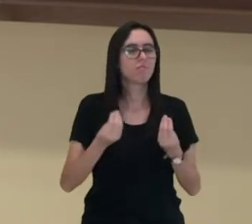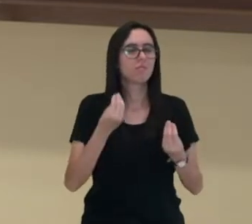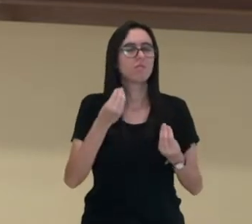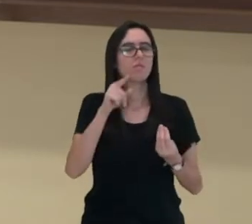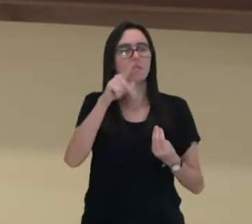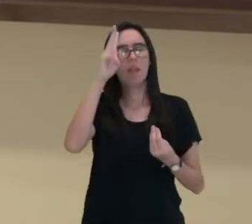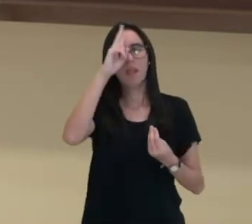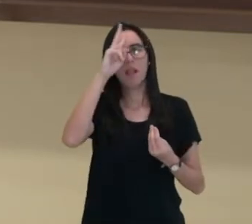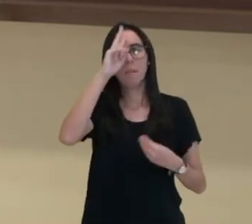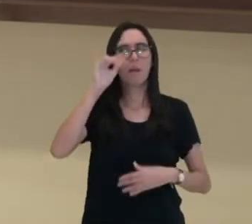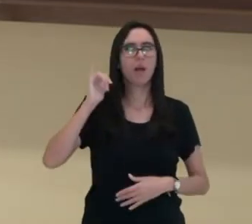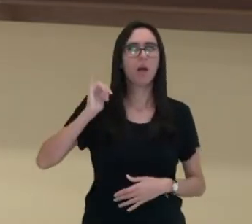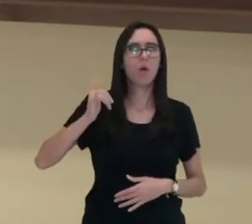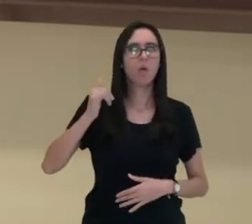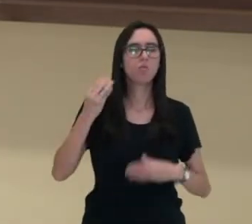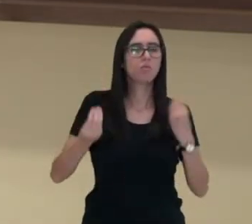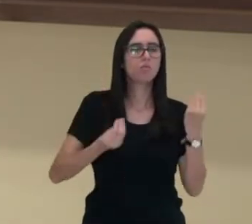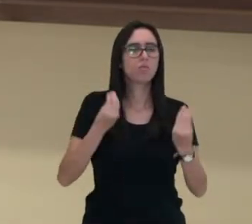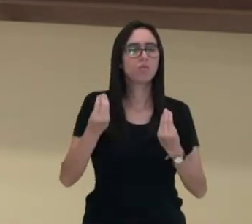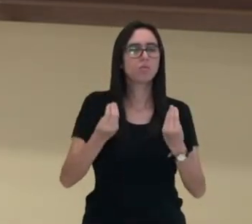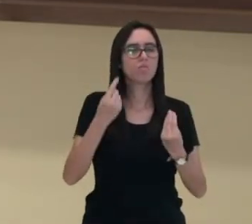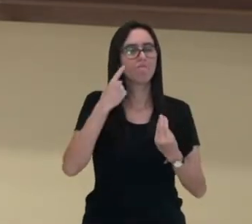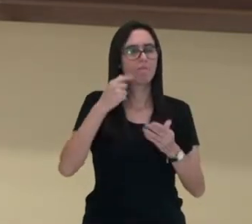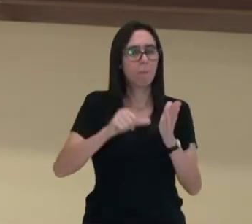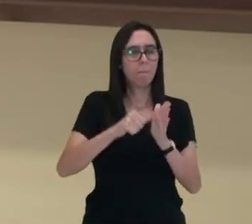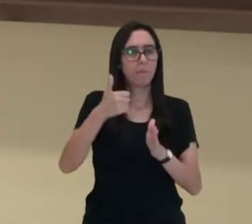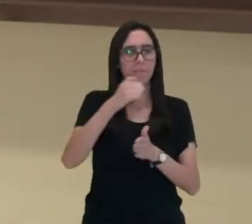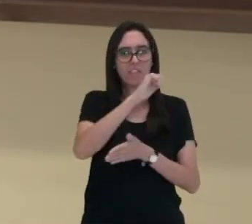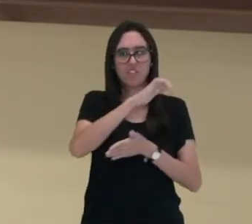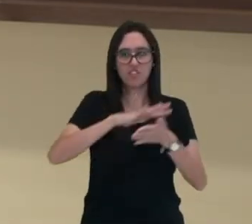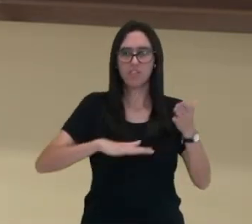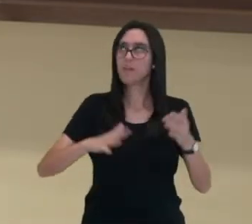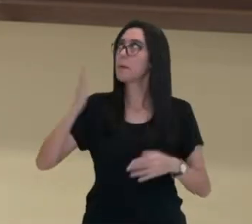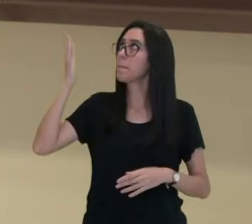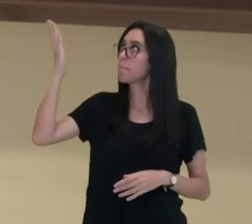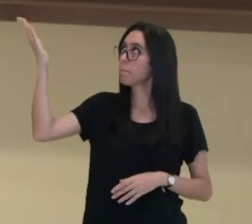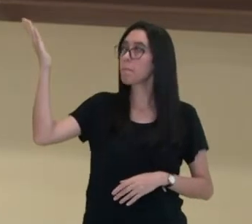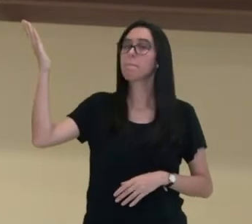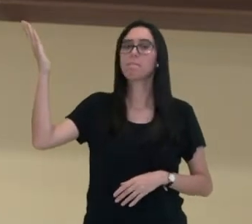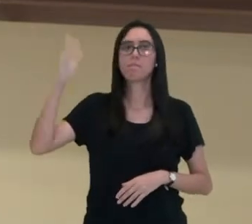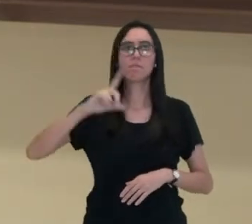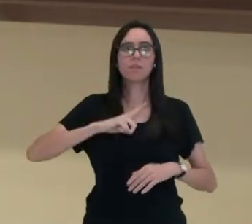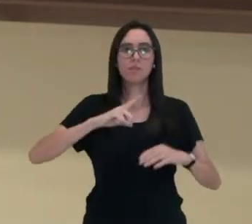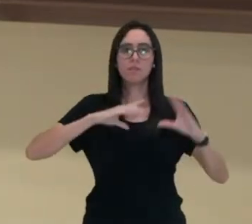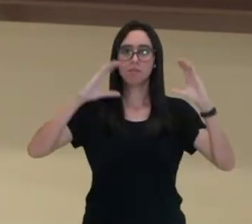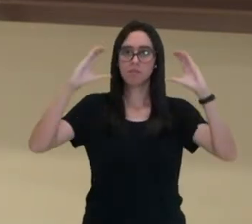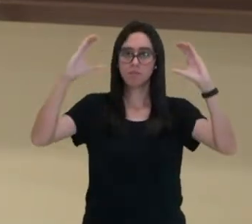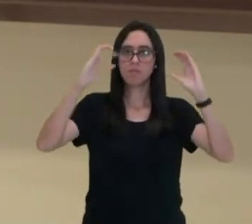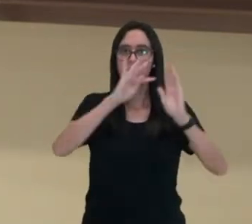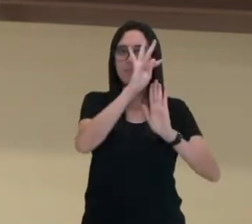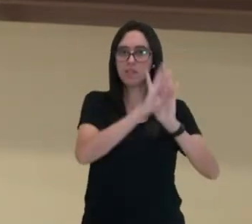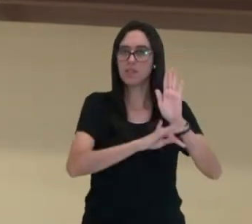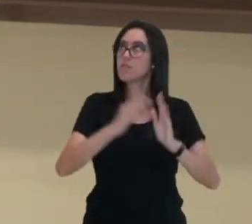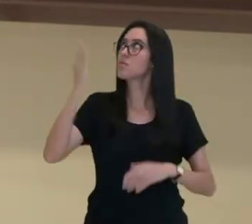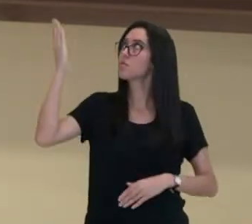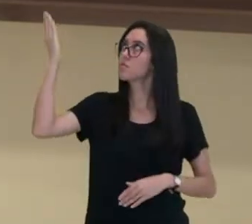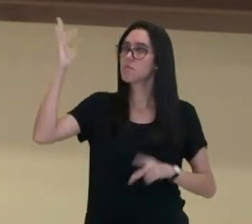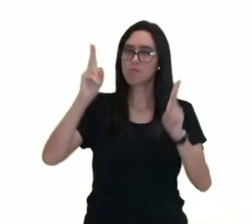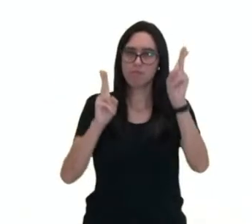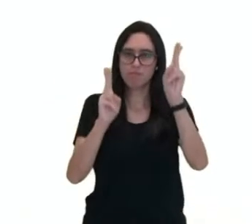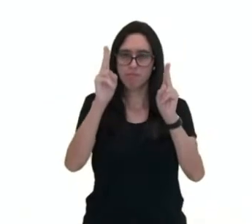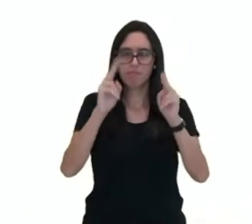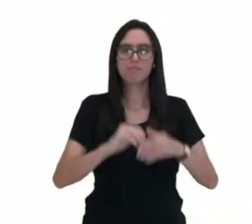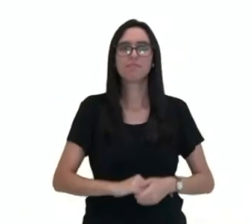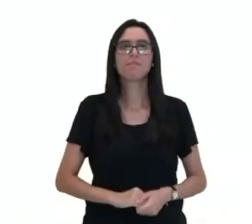inferências para tentar dar conta da nossa primeira atividade. Tá? Então, nós trouxemos aqui um fragmento do conto novamente, né? Que diz assim: